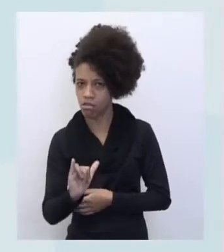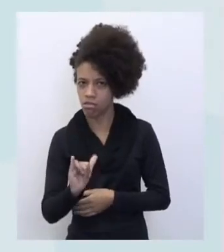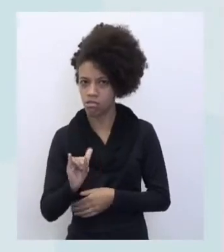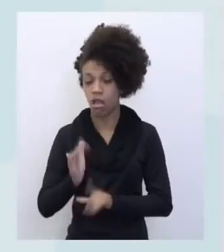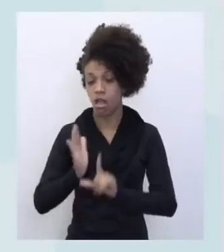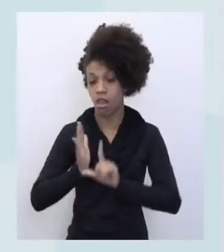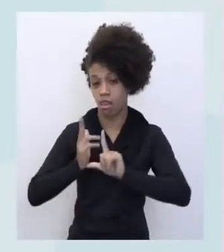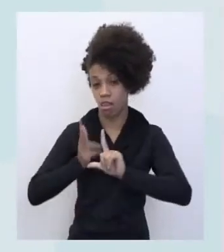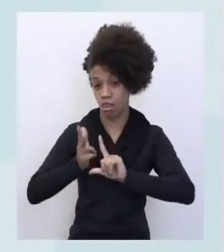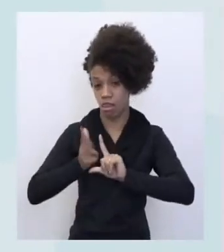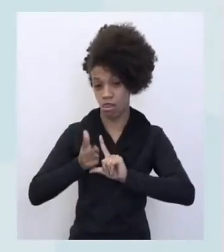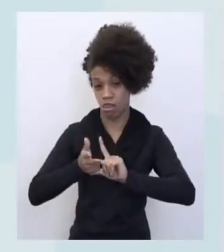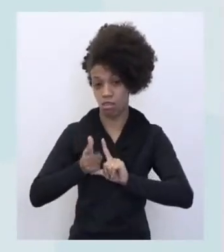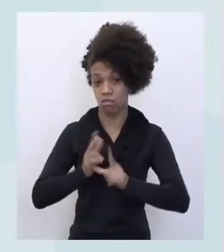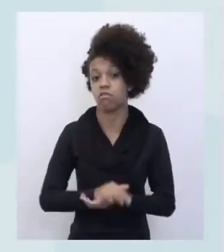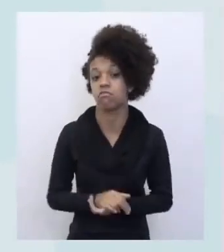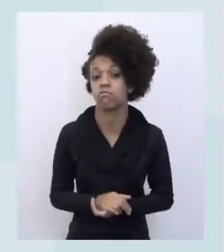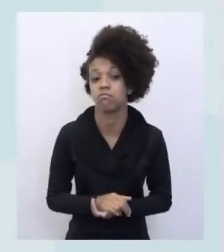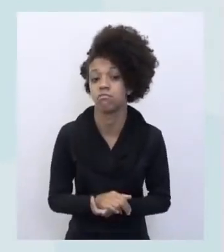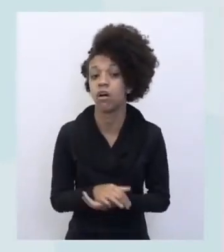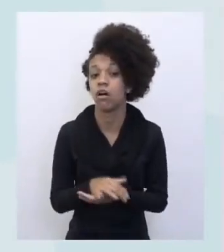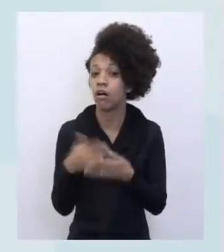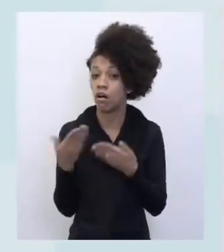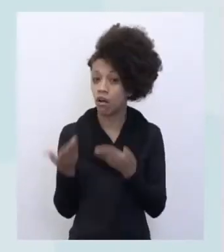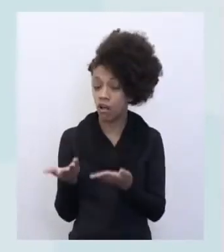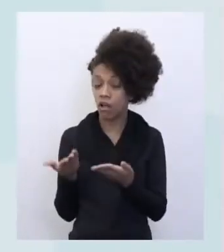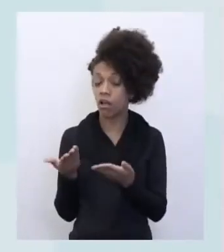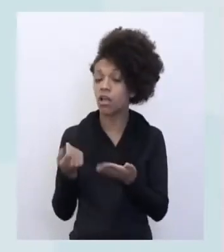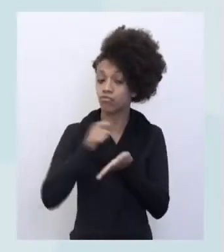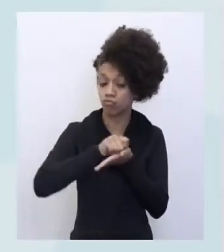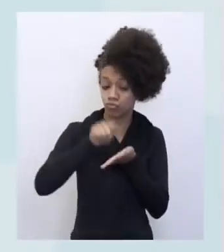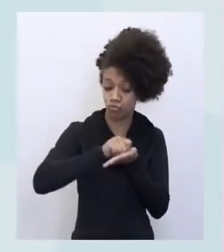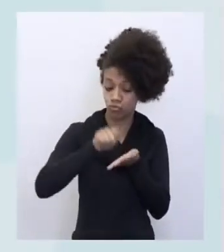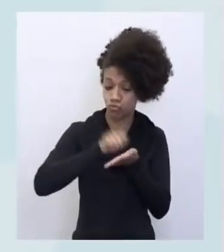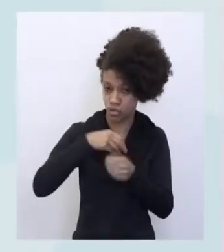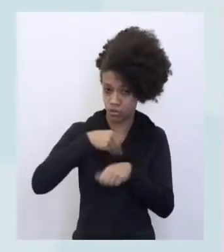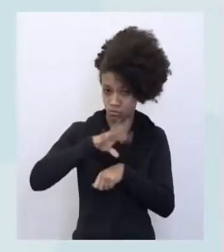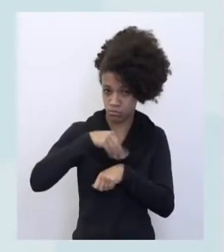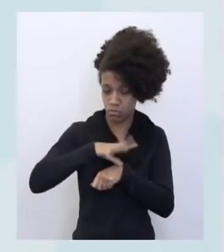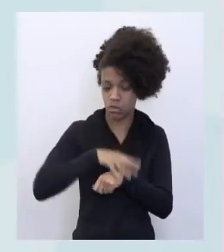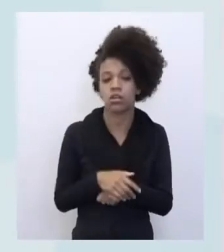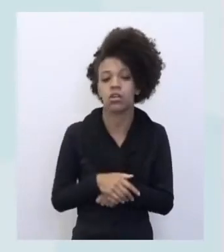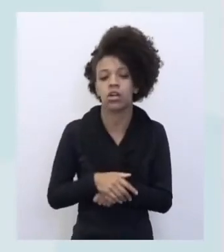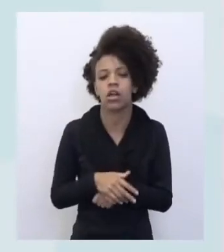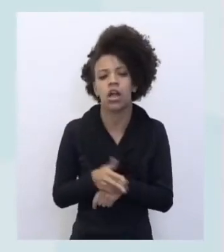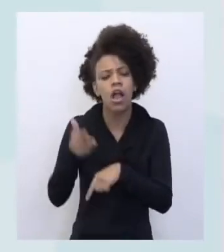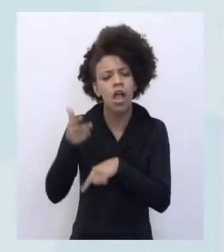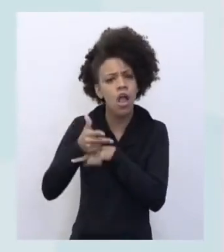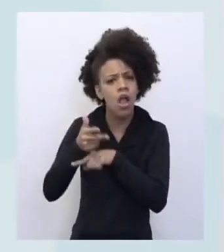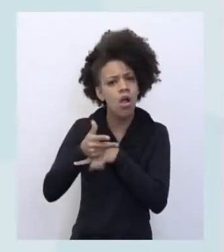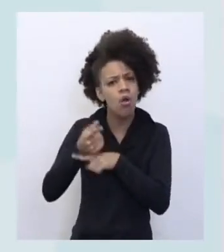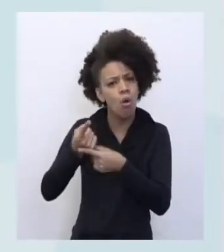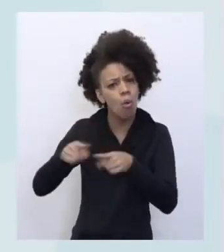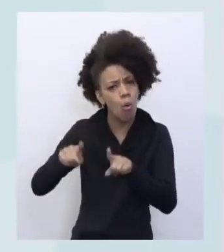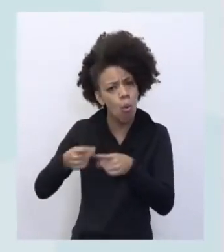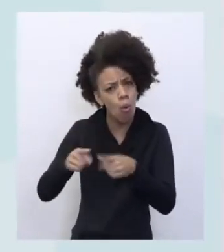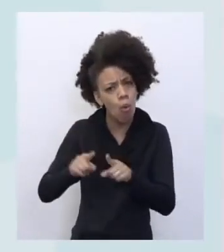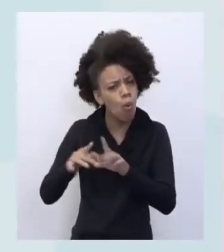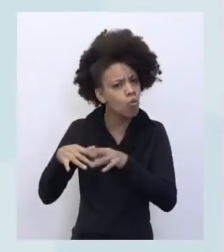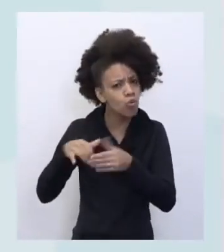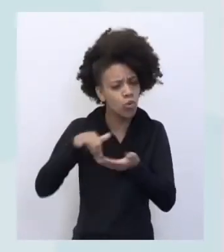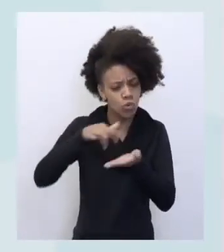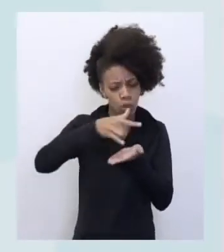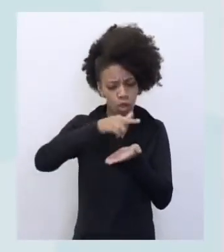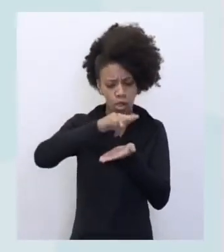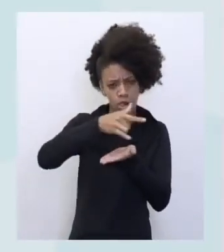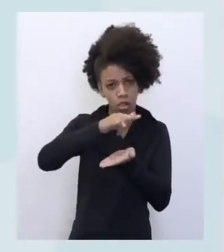aí. Agora é aquele momentinho da gente anotar a dica da professora, né, no caderno. Que é um videoclipe todo feito com marionetes. Por